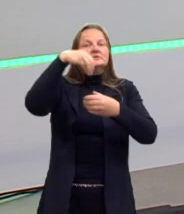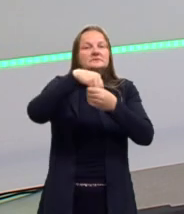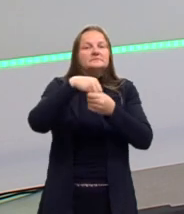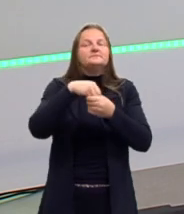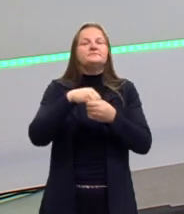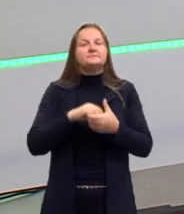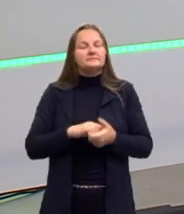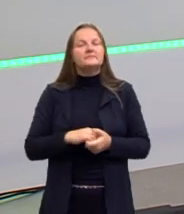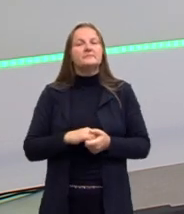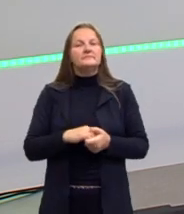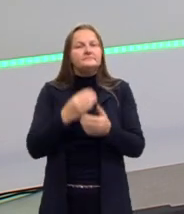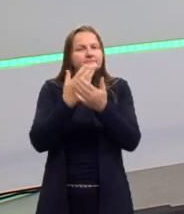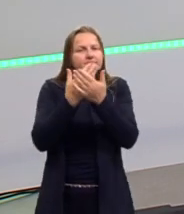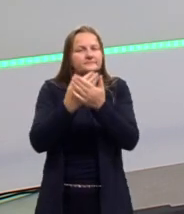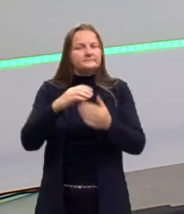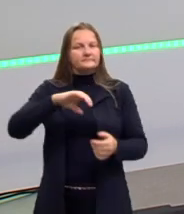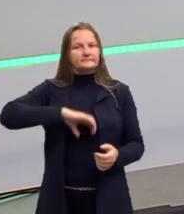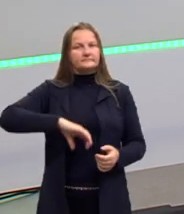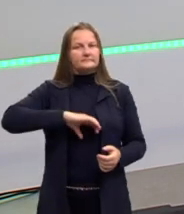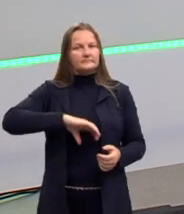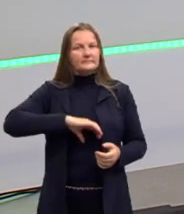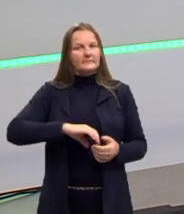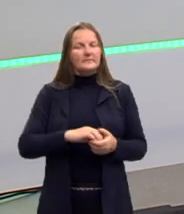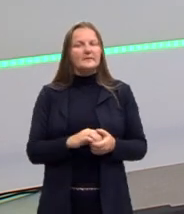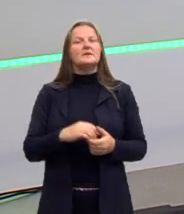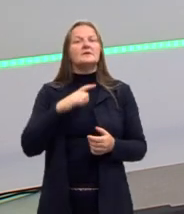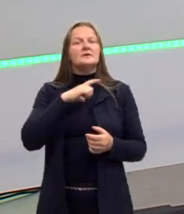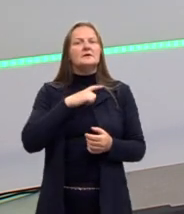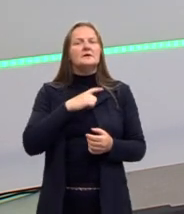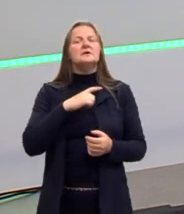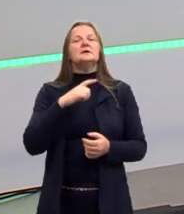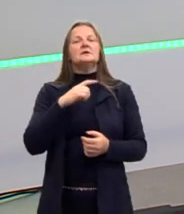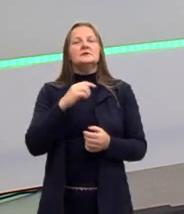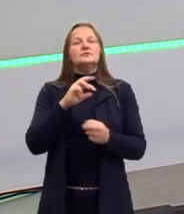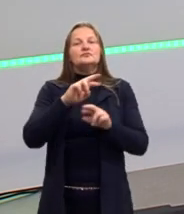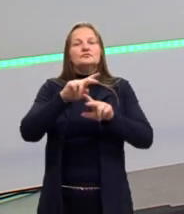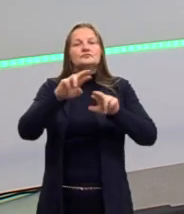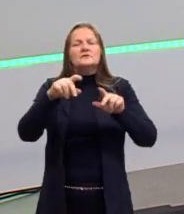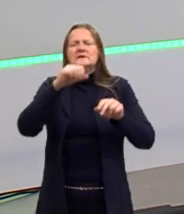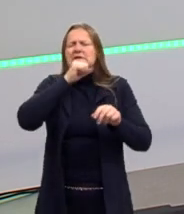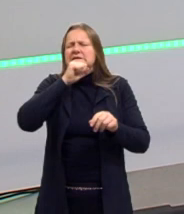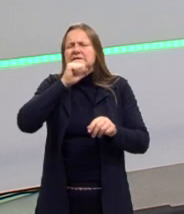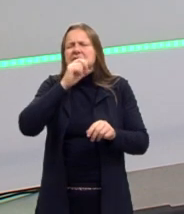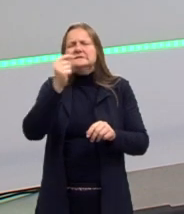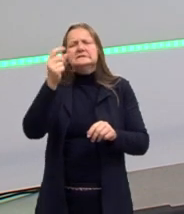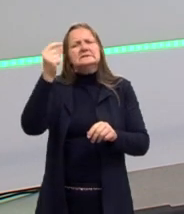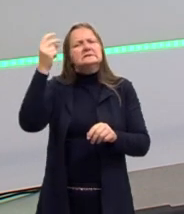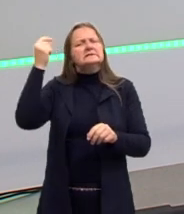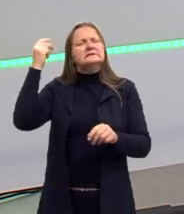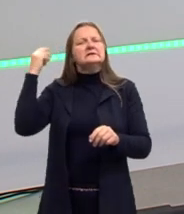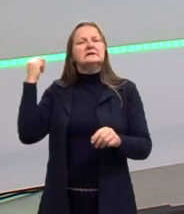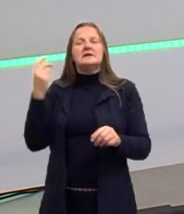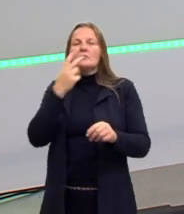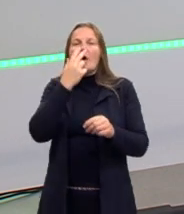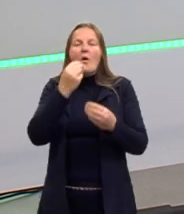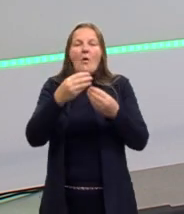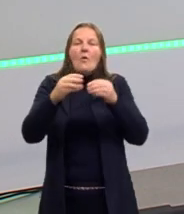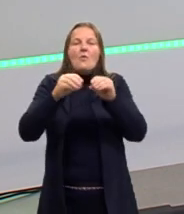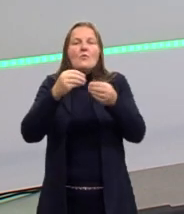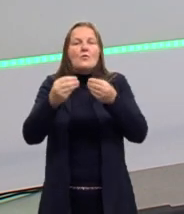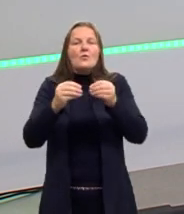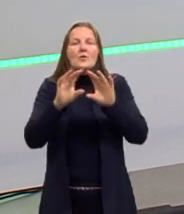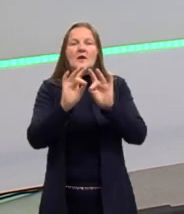entrando aí nas nossas aulas de língua portuguesa a gente vai ter lá para os antigos esses líquidos do nosso corpo